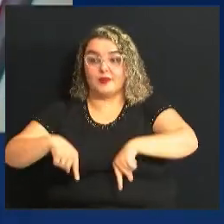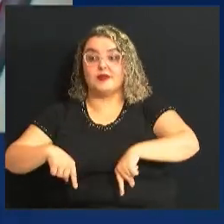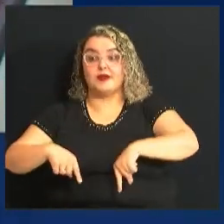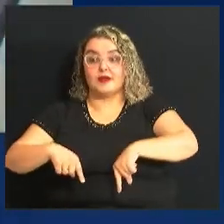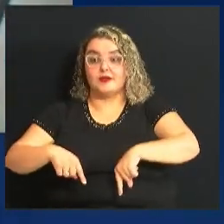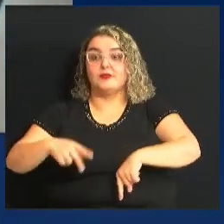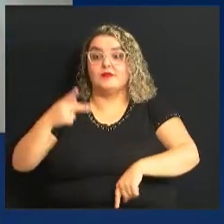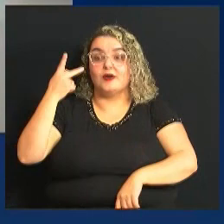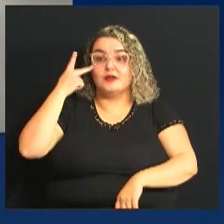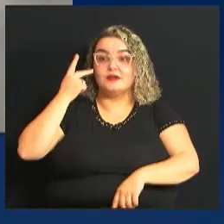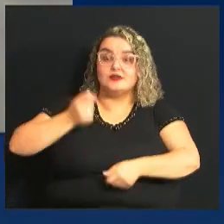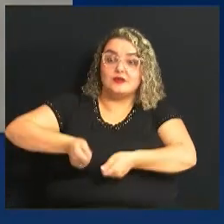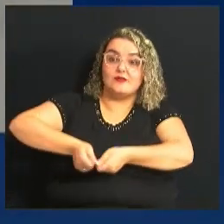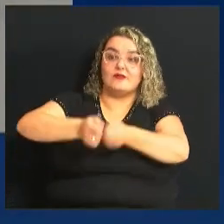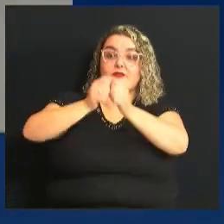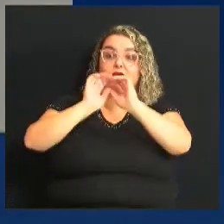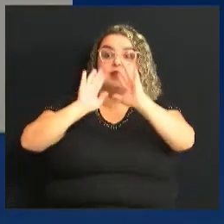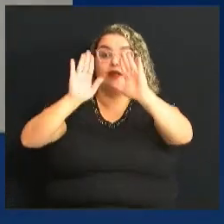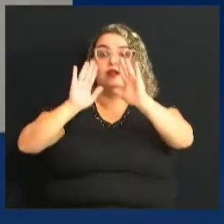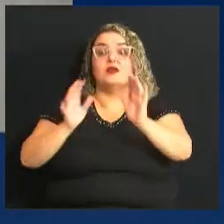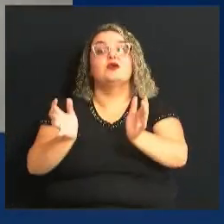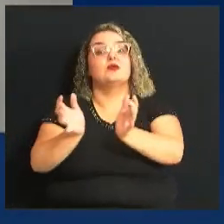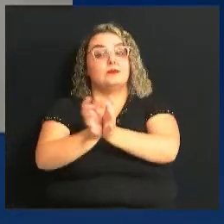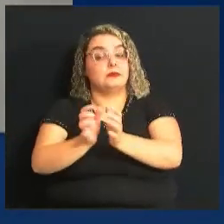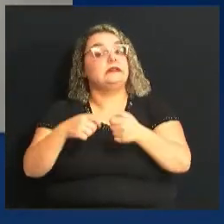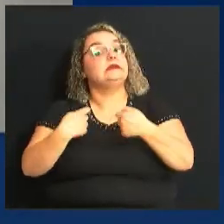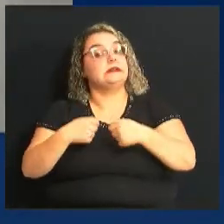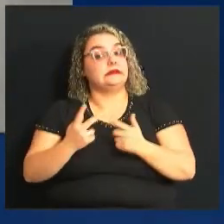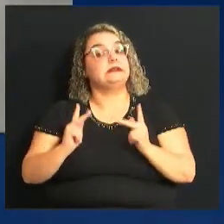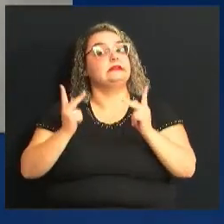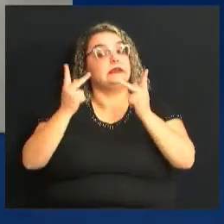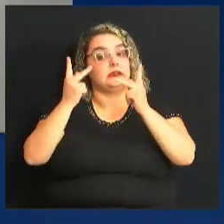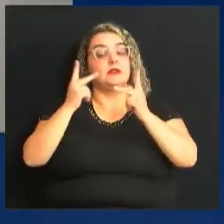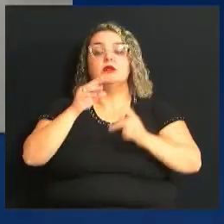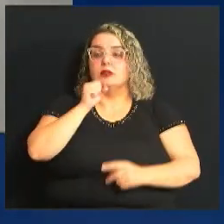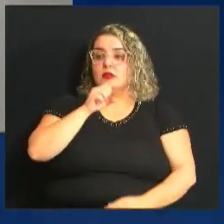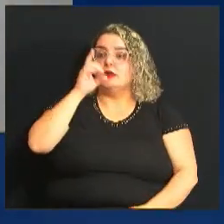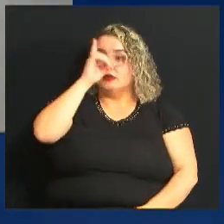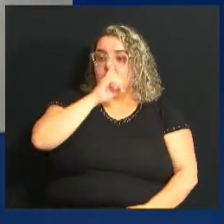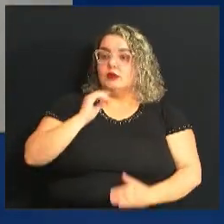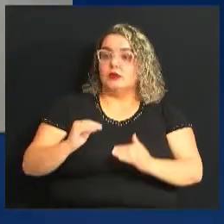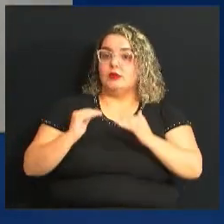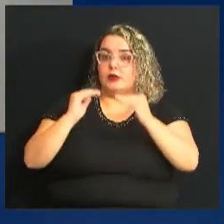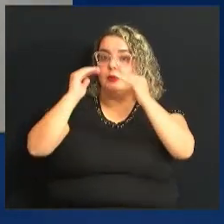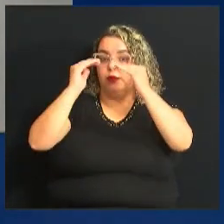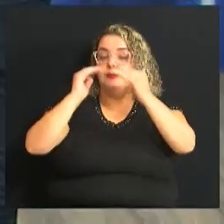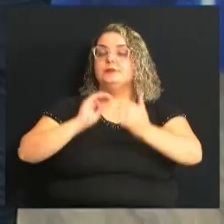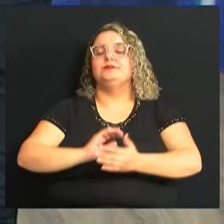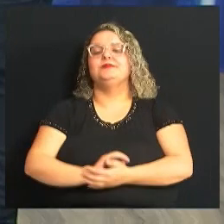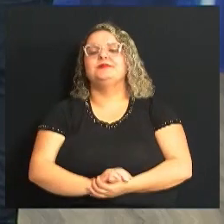Renata precisa da vitória neste fim de semana para subir na classificação.